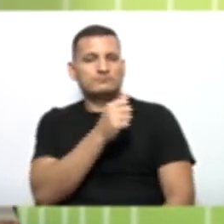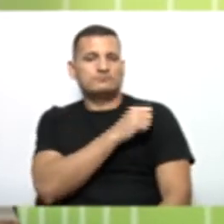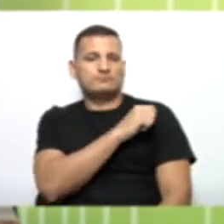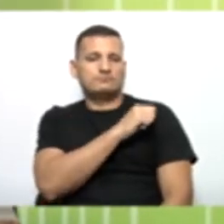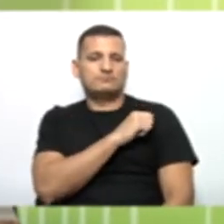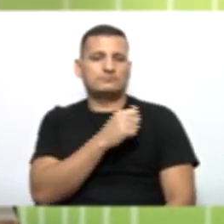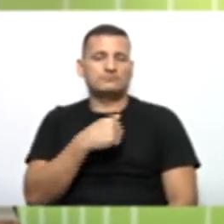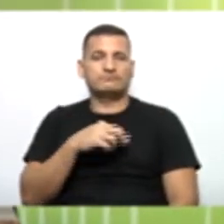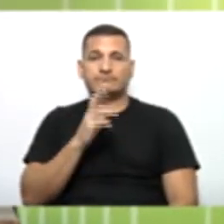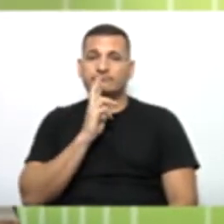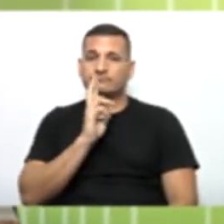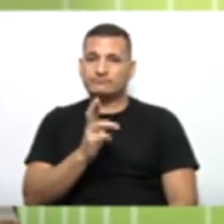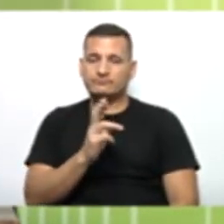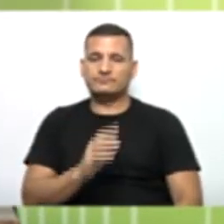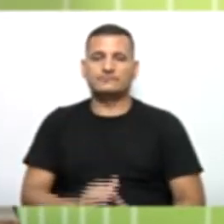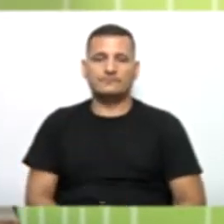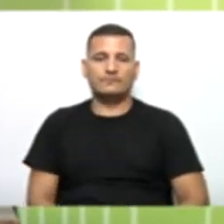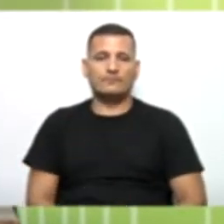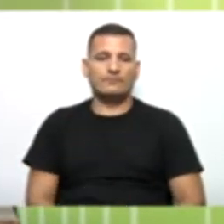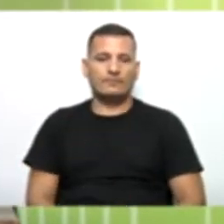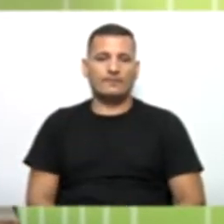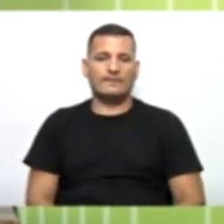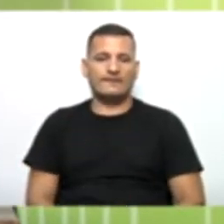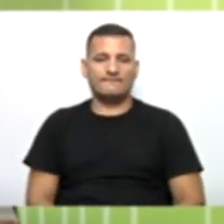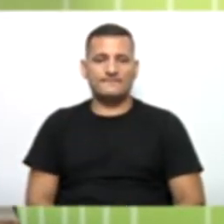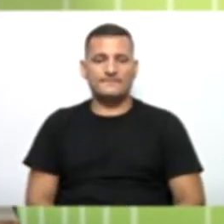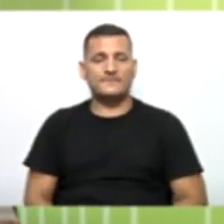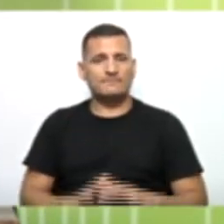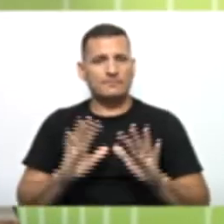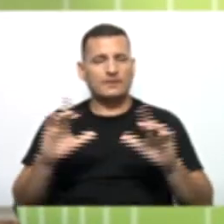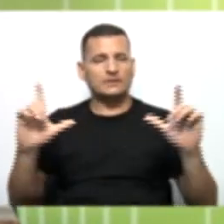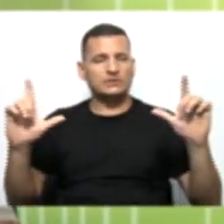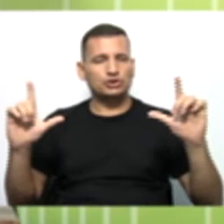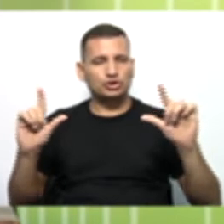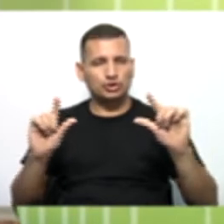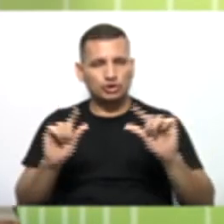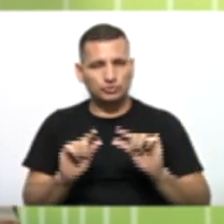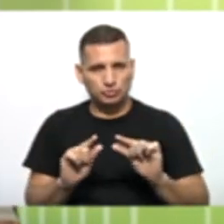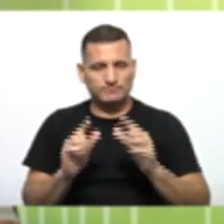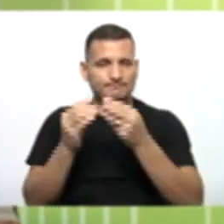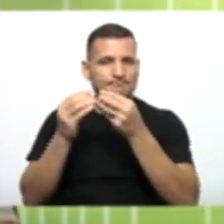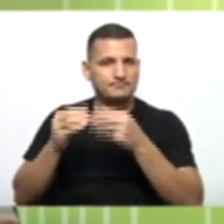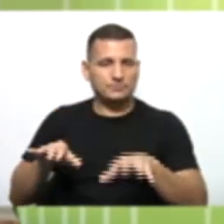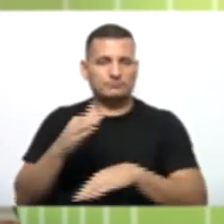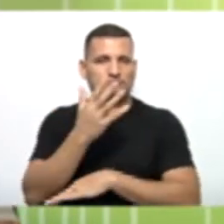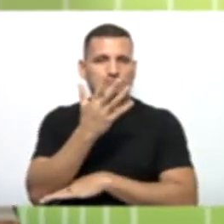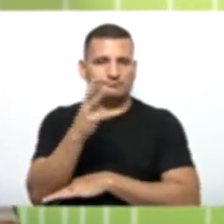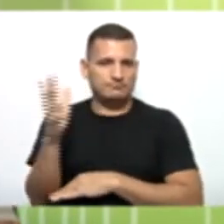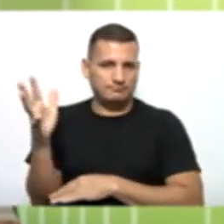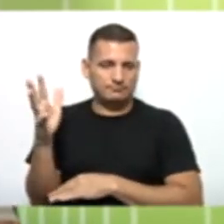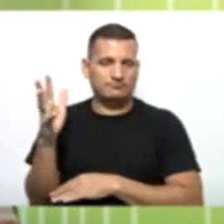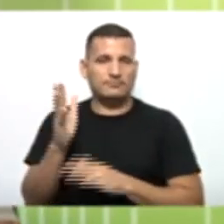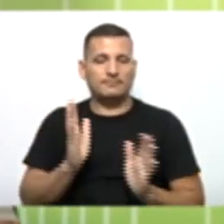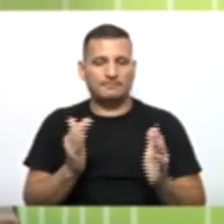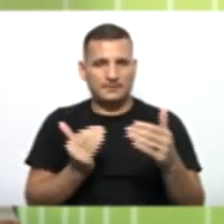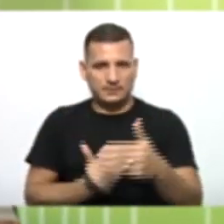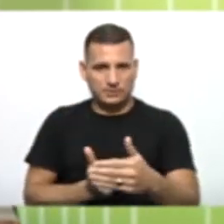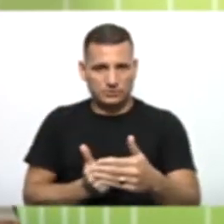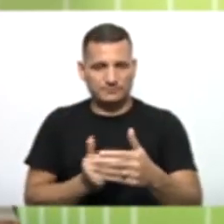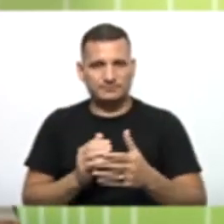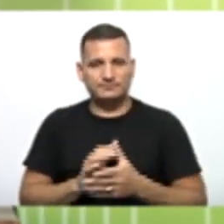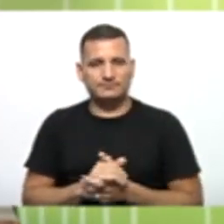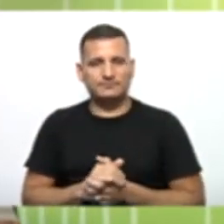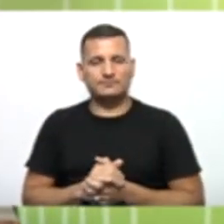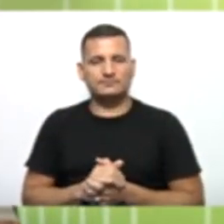da seguinte forma. Bom, para reduzirmos o impacto ambiental das embalagens,